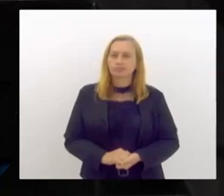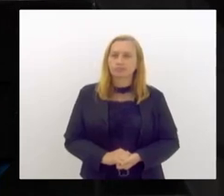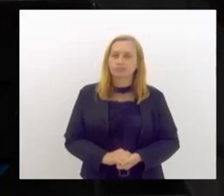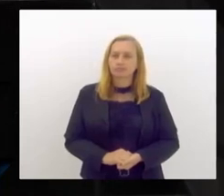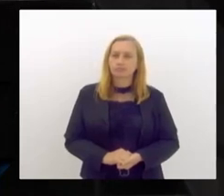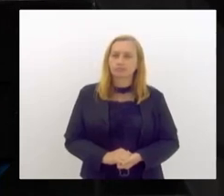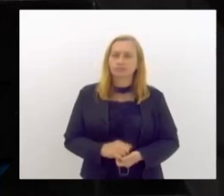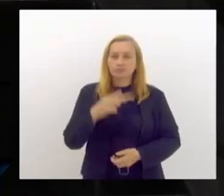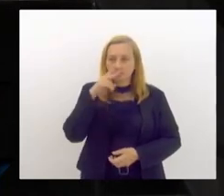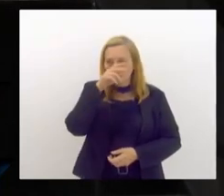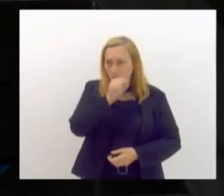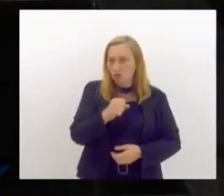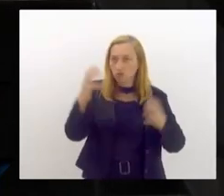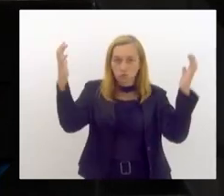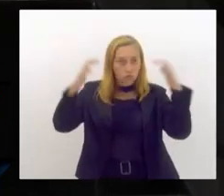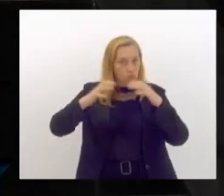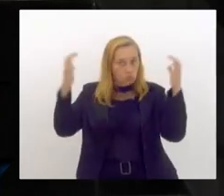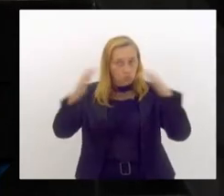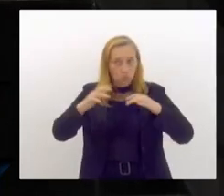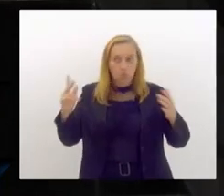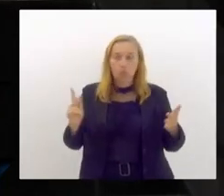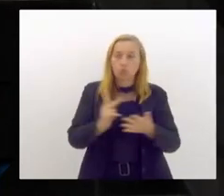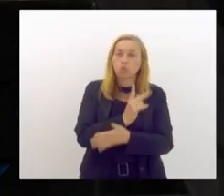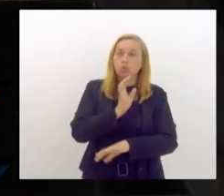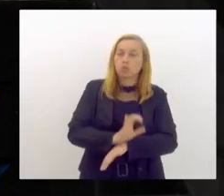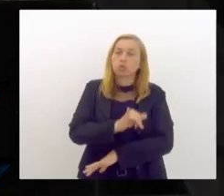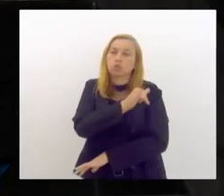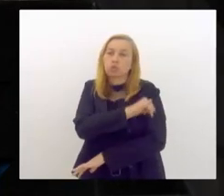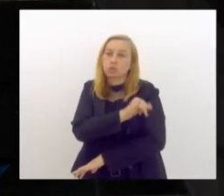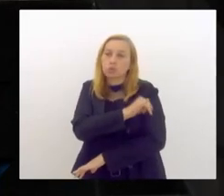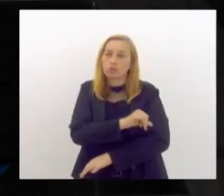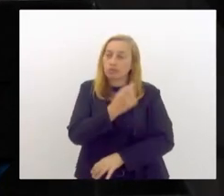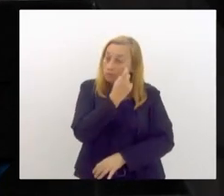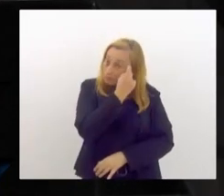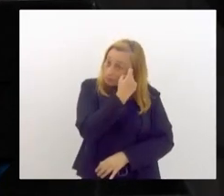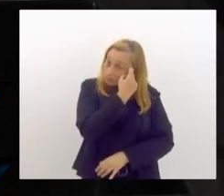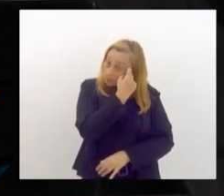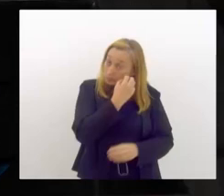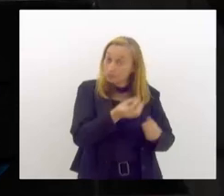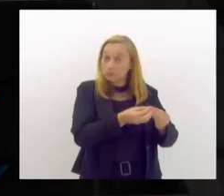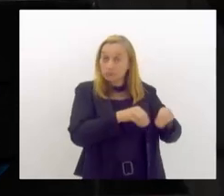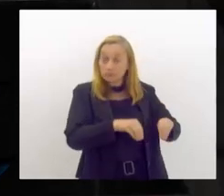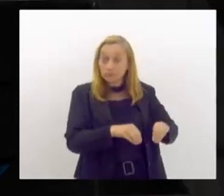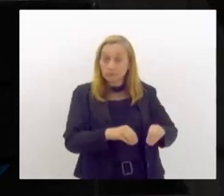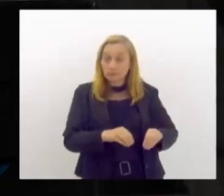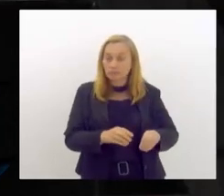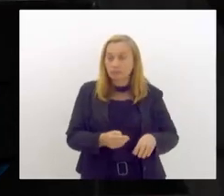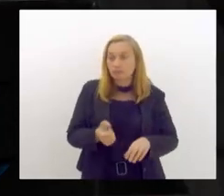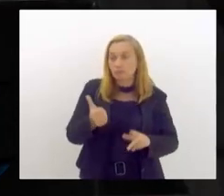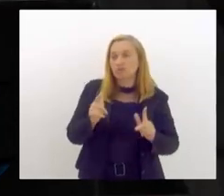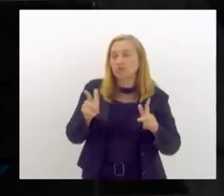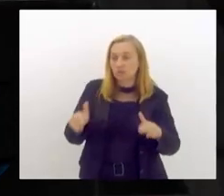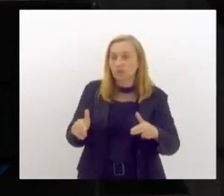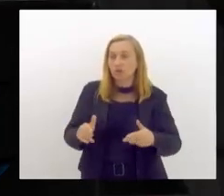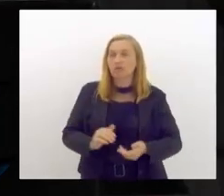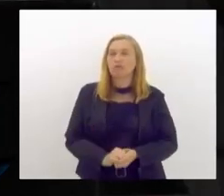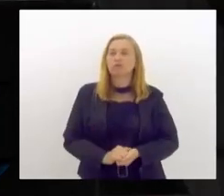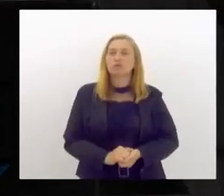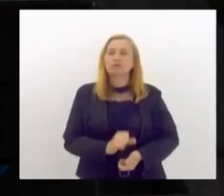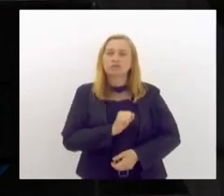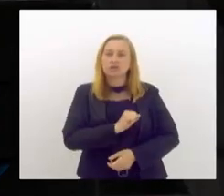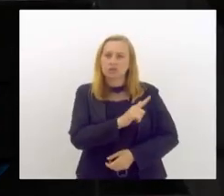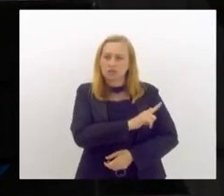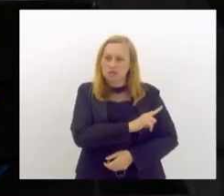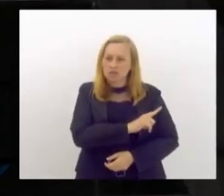das fortes chuvas que se abateram no estado do Rio de Janeiro, tragédias e calamidades semelhantes. Em São